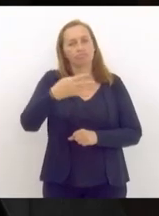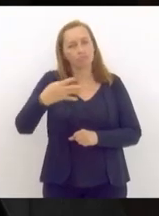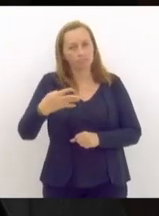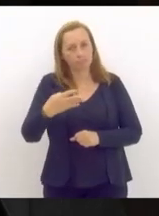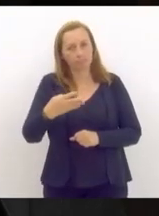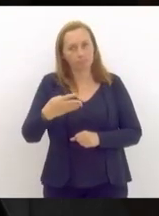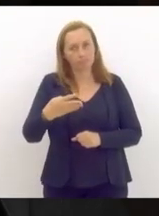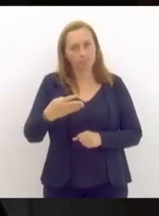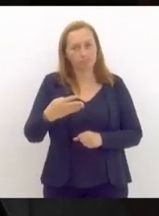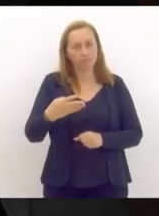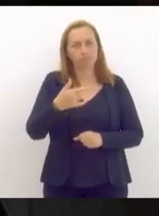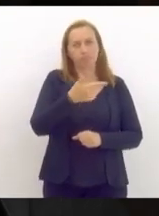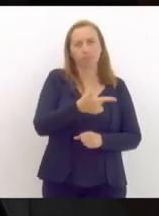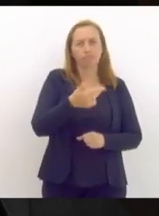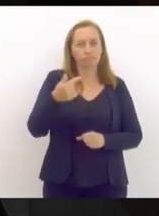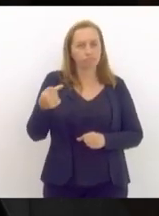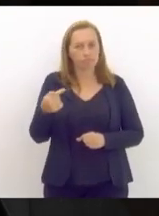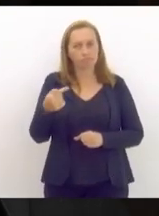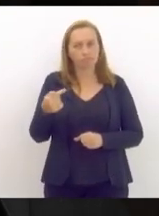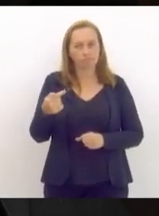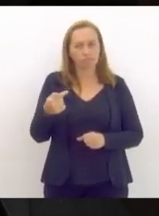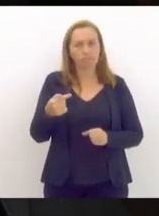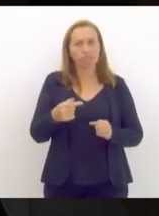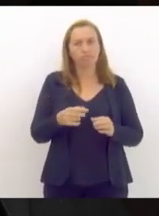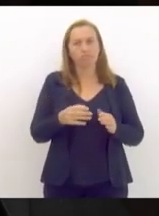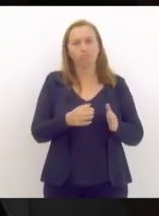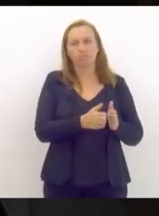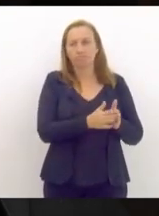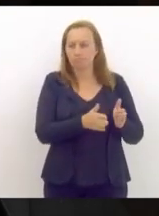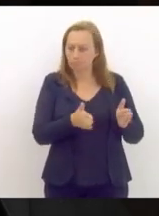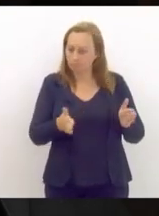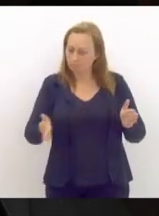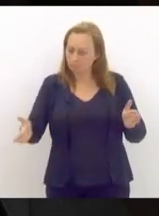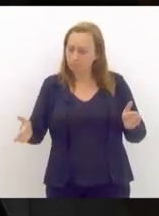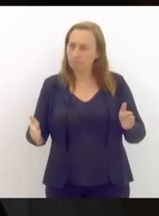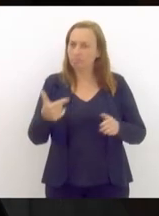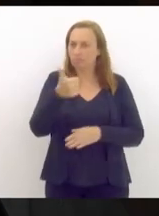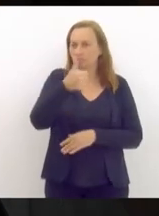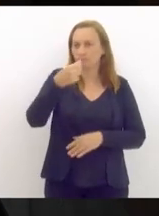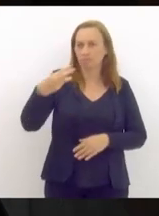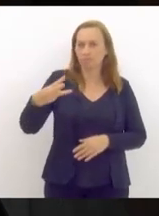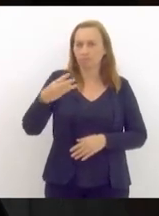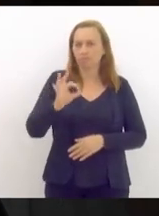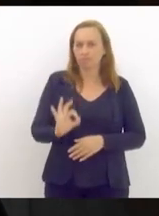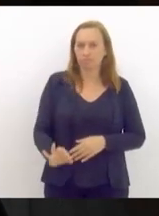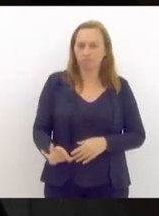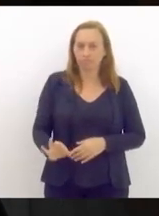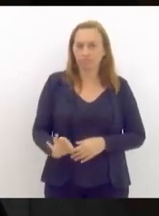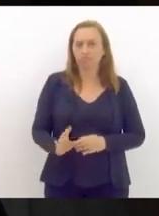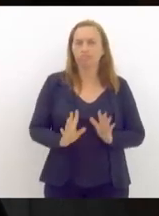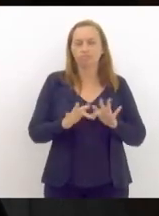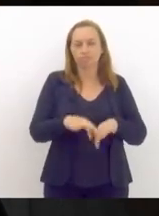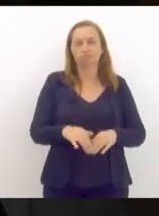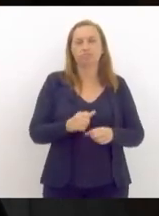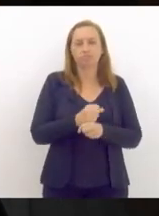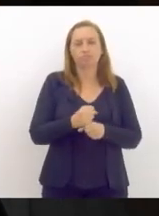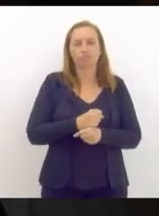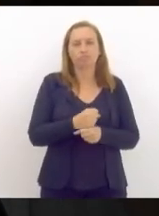em 2017 e escalonou 13% no final do ano de